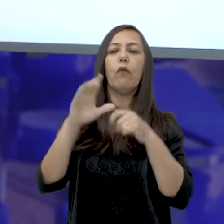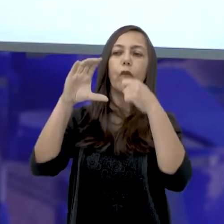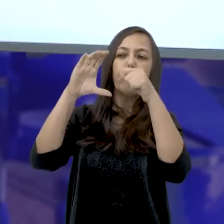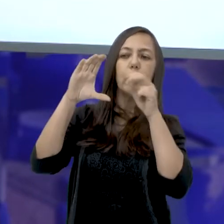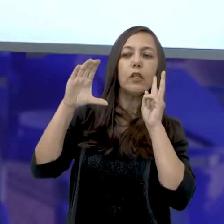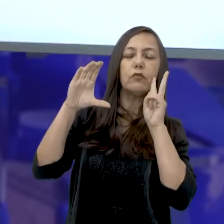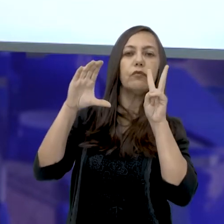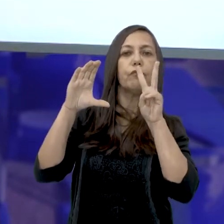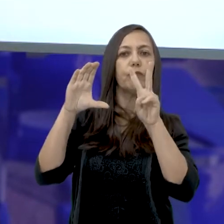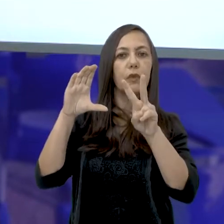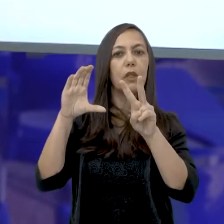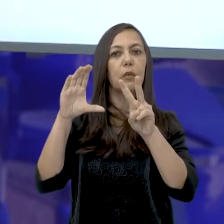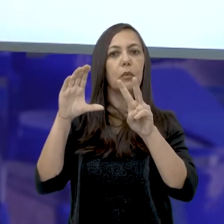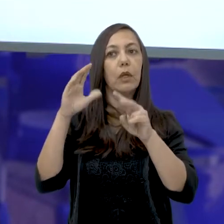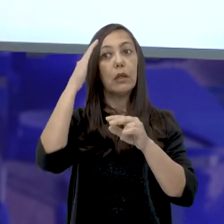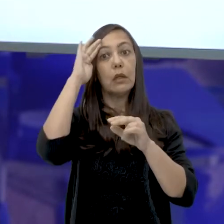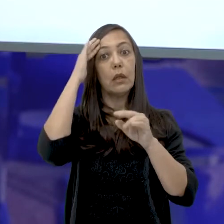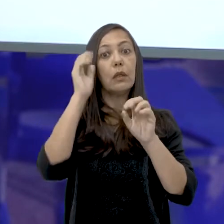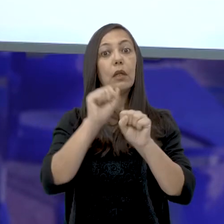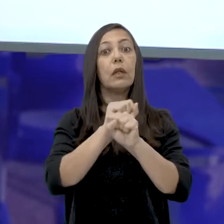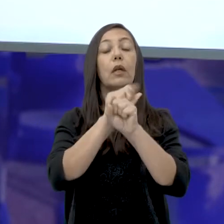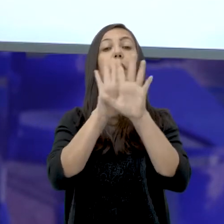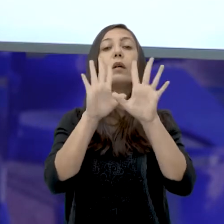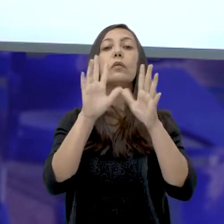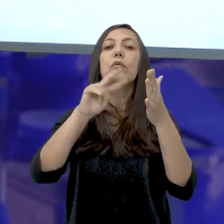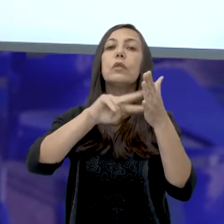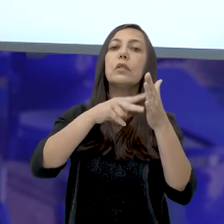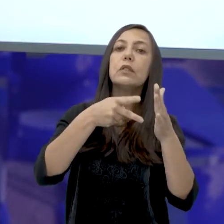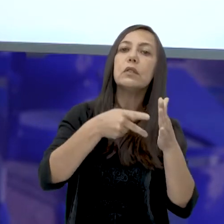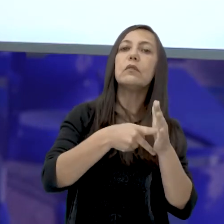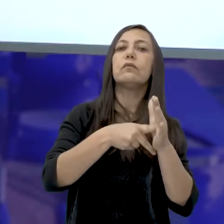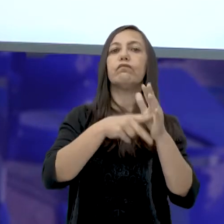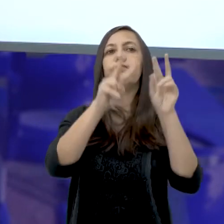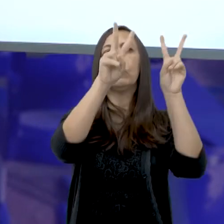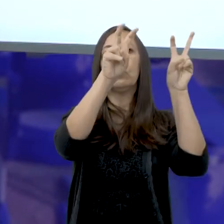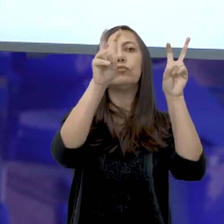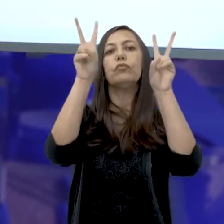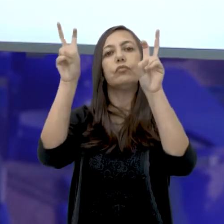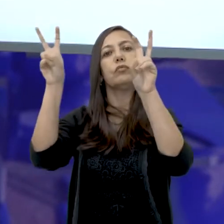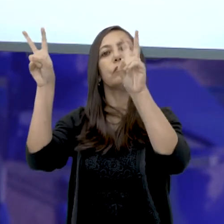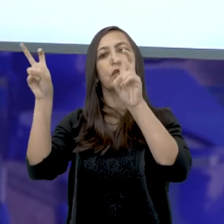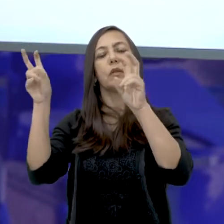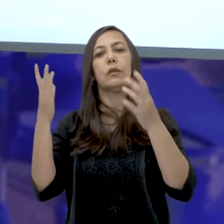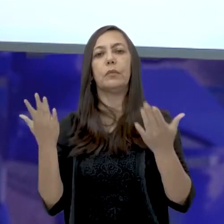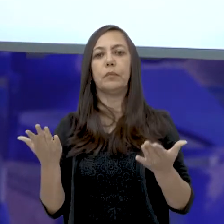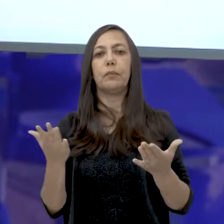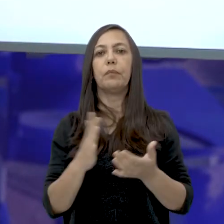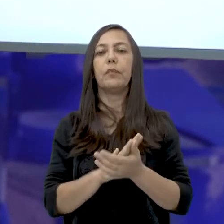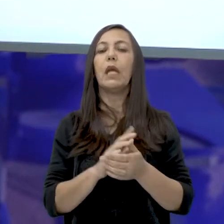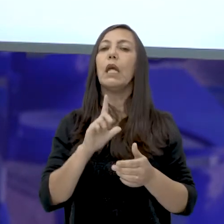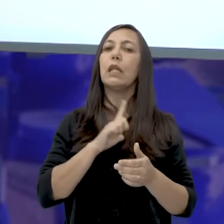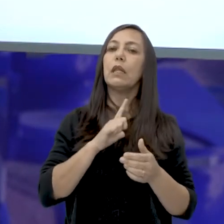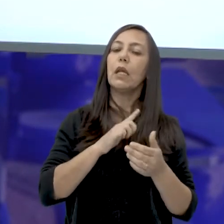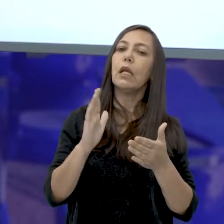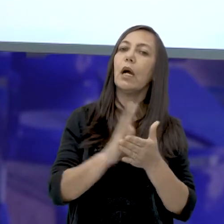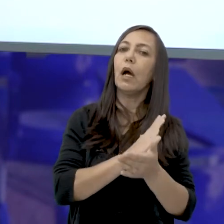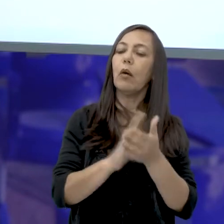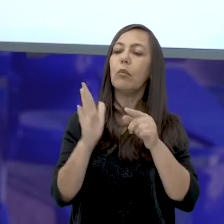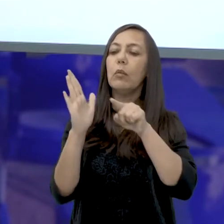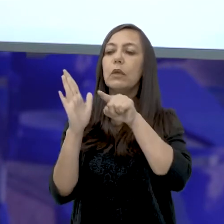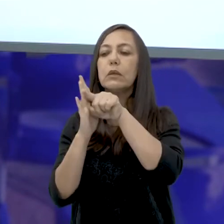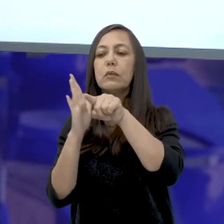compreensão dos temas abordados nas aulas anteriores. Então, se você não vem acompanhando as aulas anteriores,